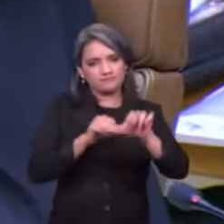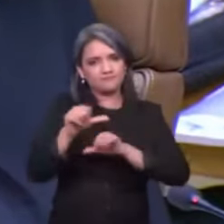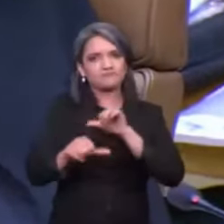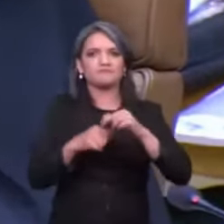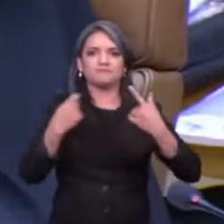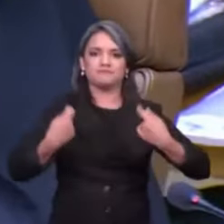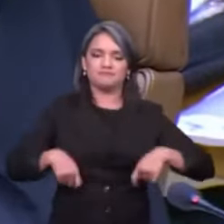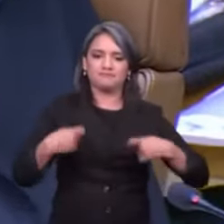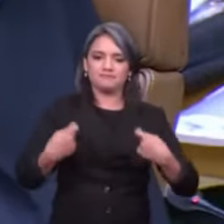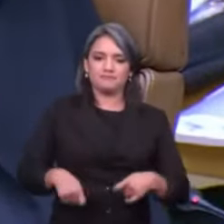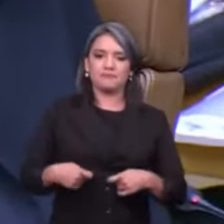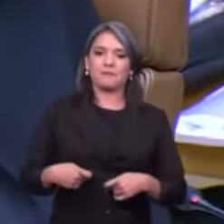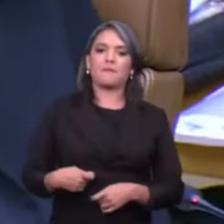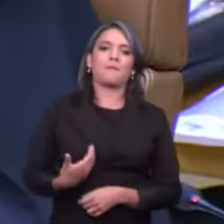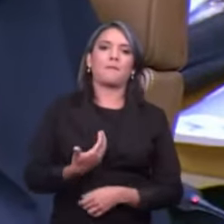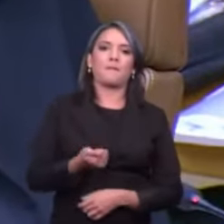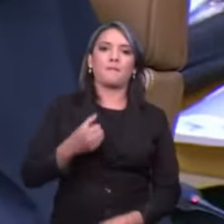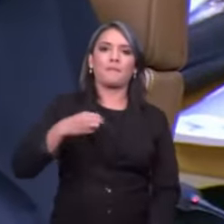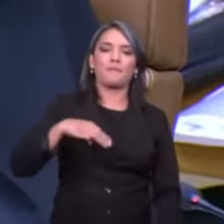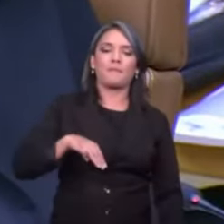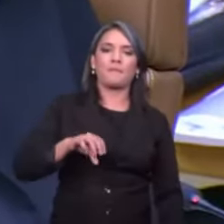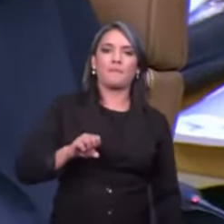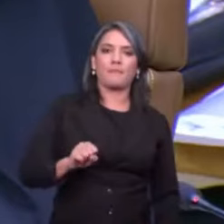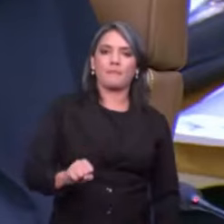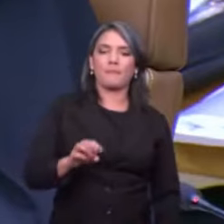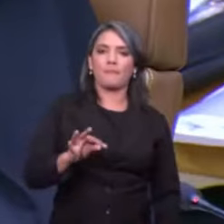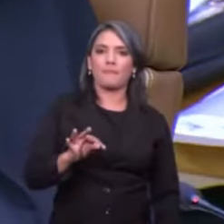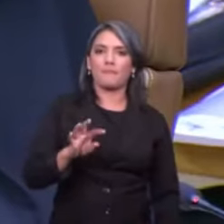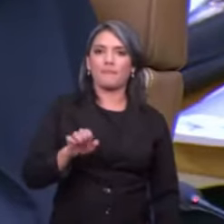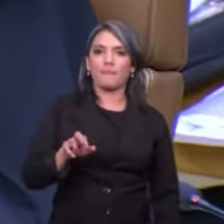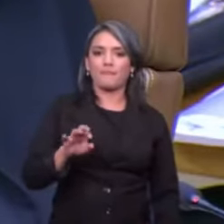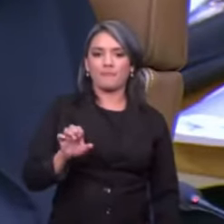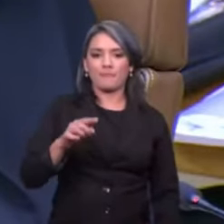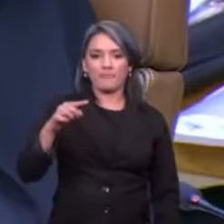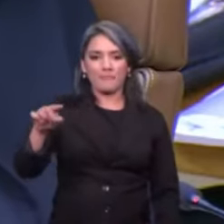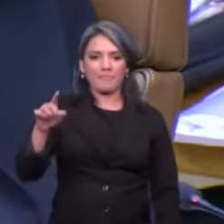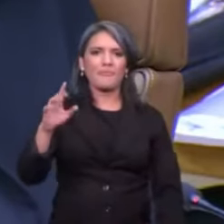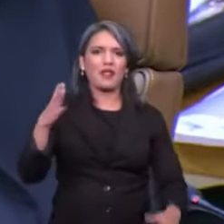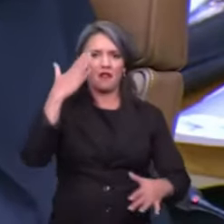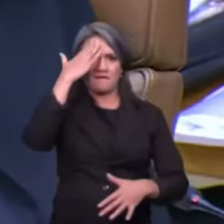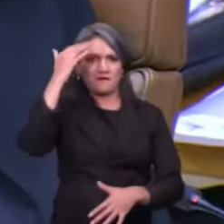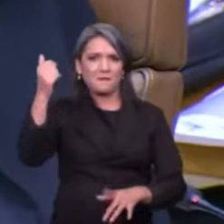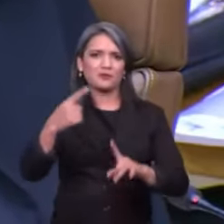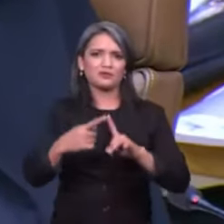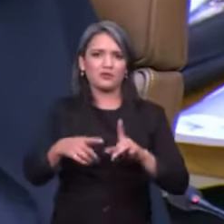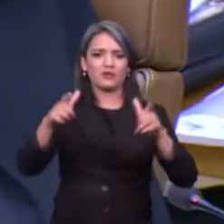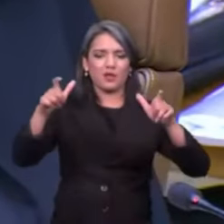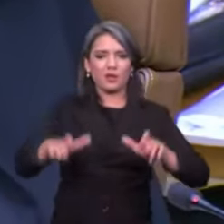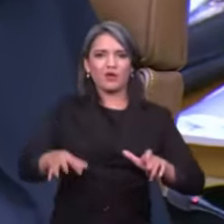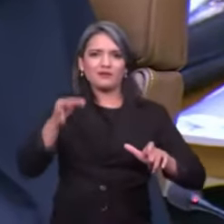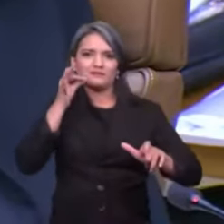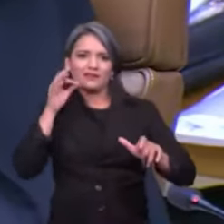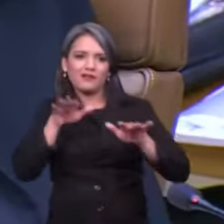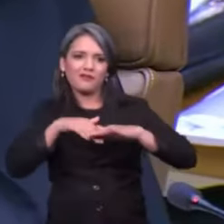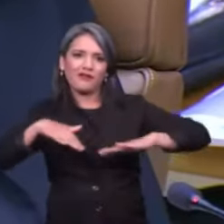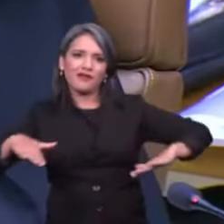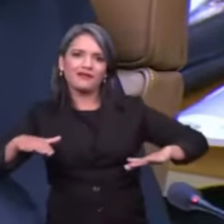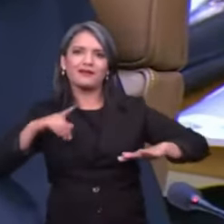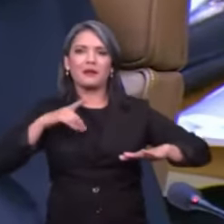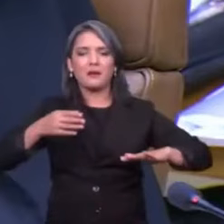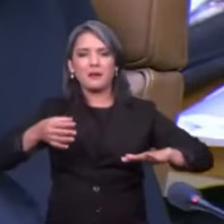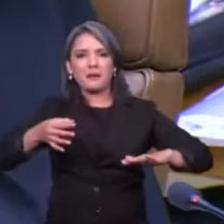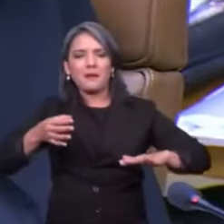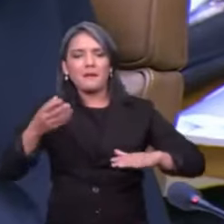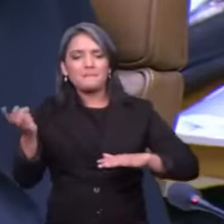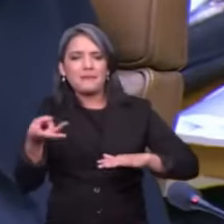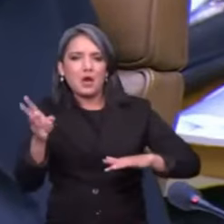radicais. Amsterdã, uma cidade muito famosa por seus cafés com maconha, instituiu no mês passado uma nova proibição de fumar maconha em